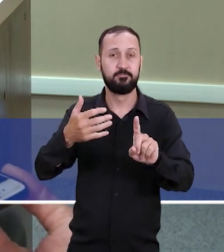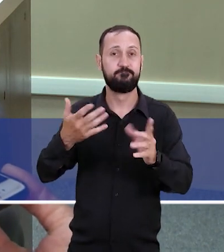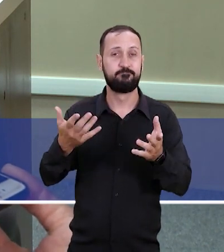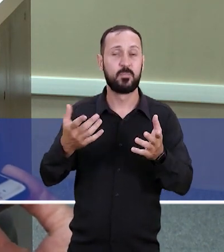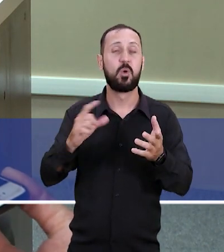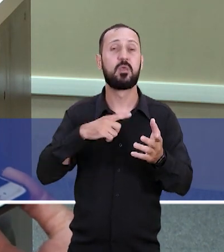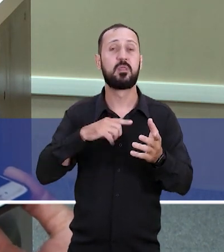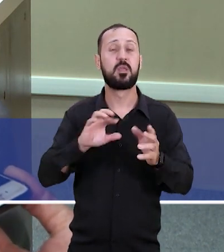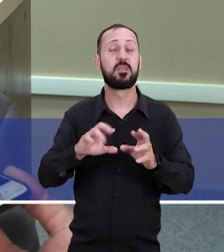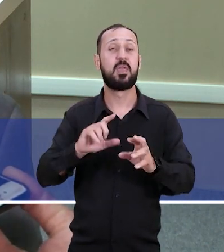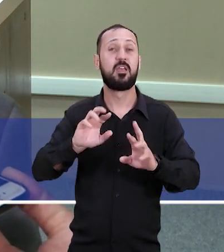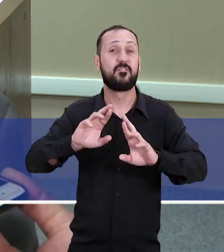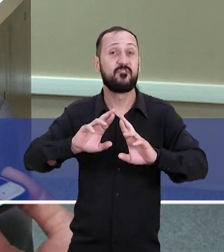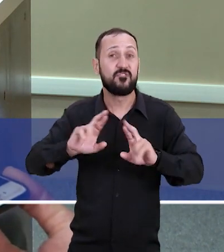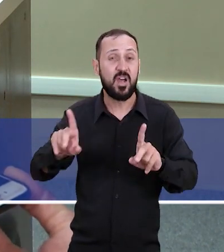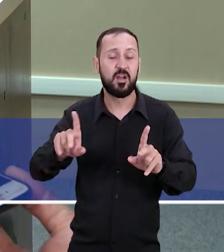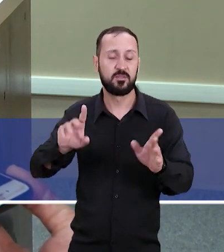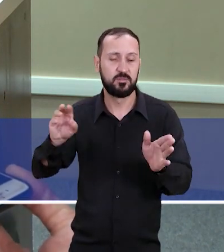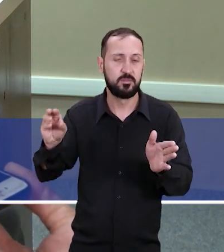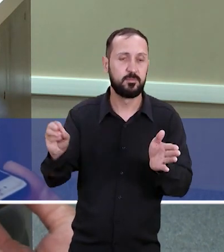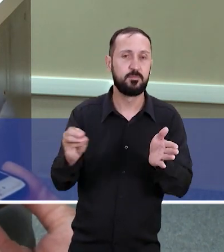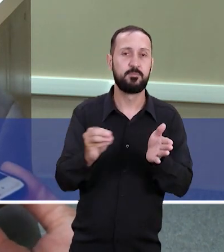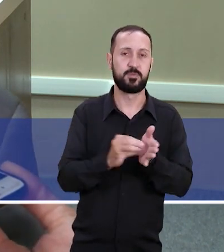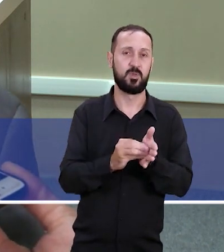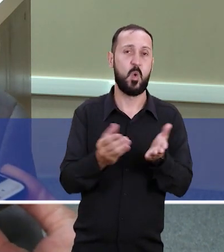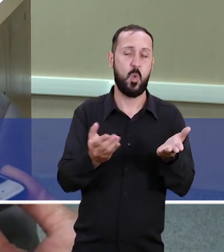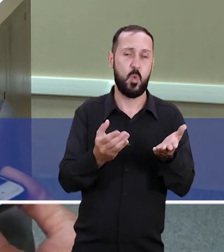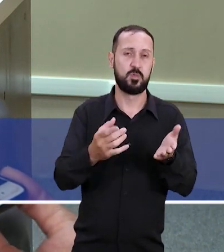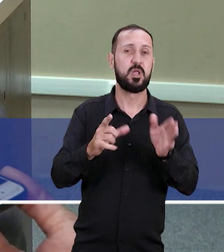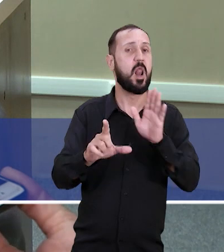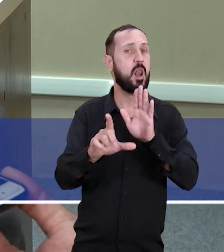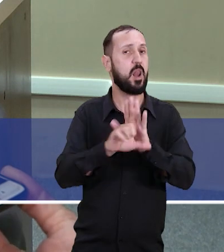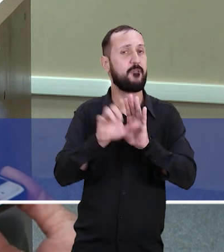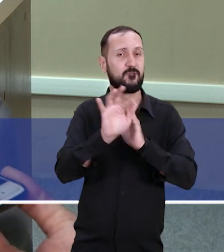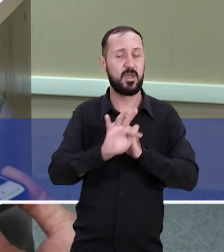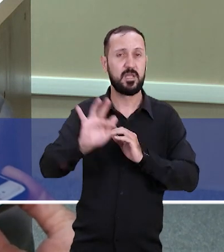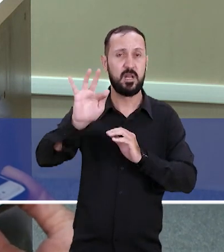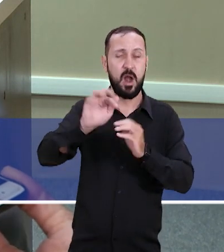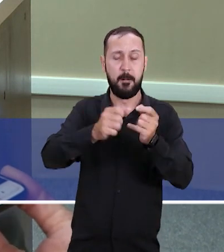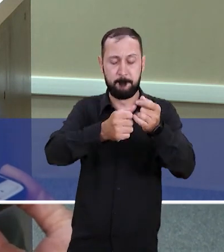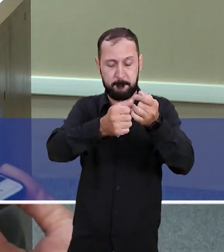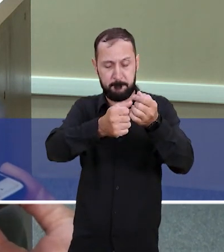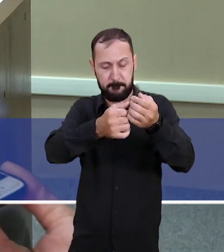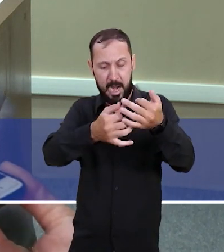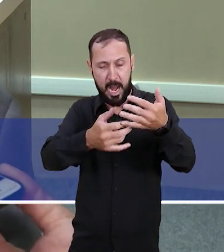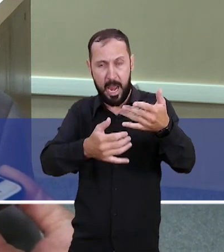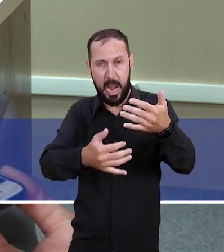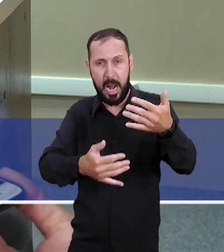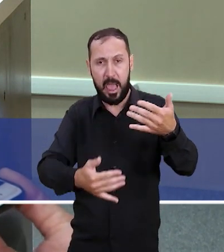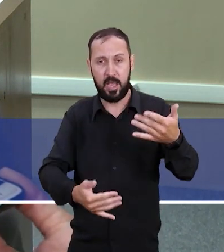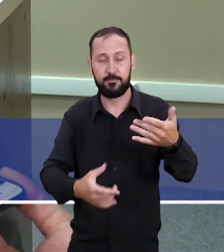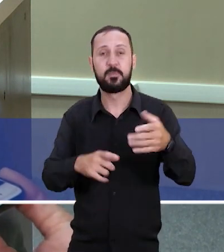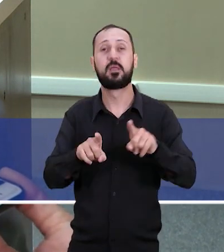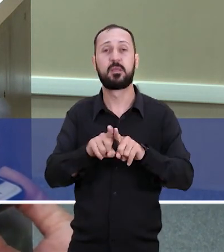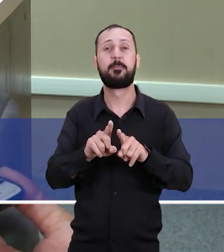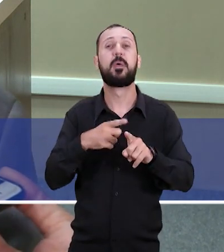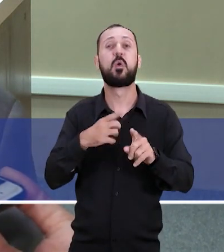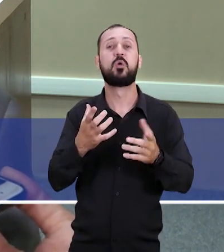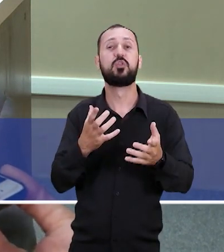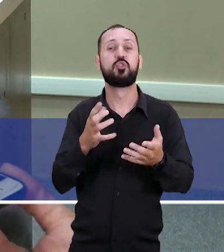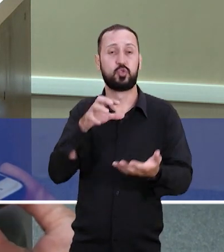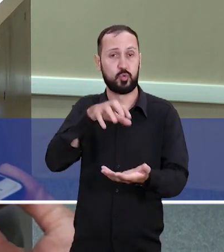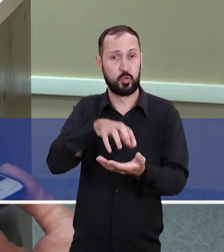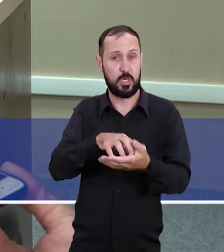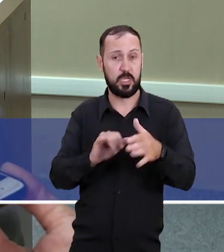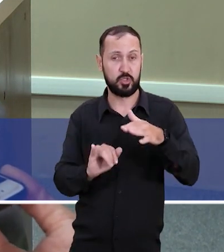patologias ou doenças ou excepcionalidades, hoje a legislação federal ela é ampla, aberta, e o Instituto